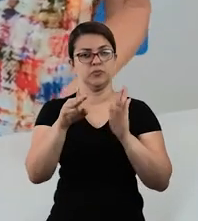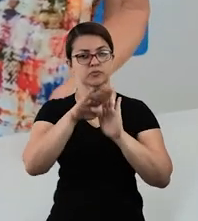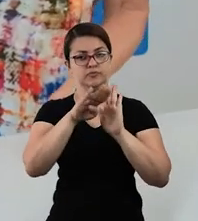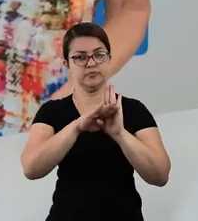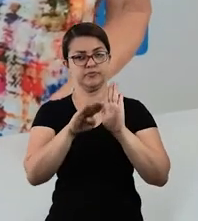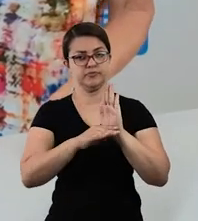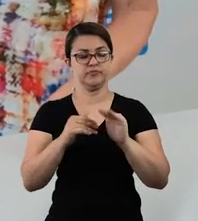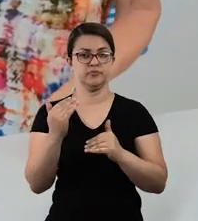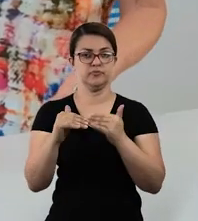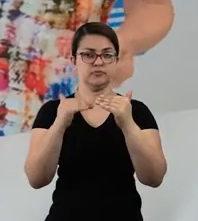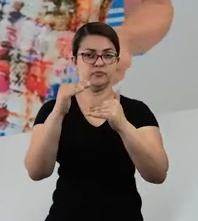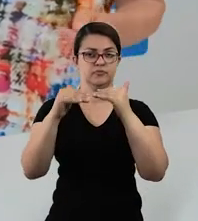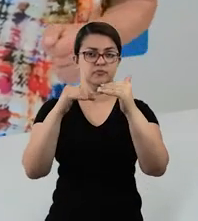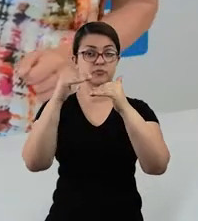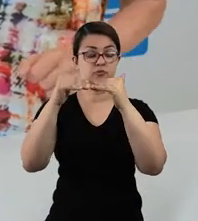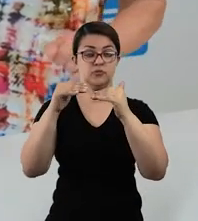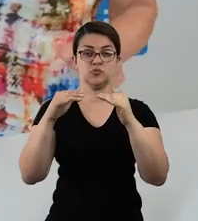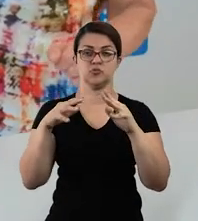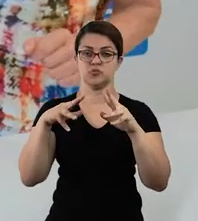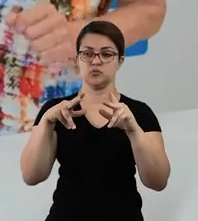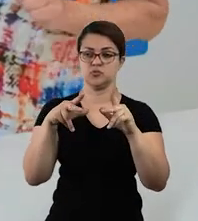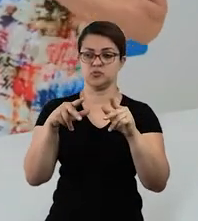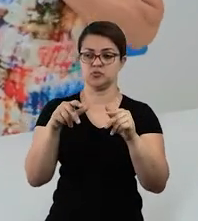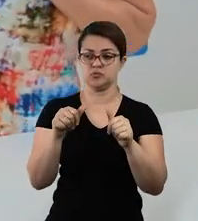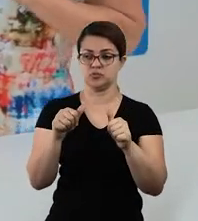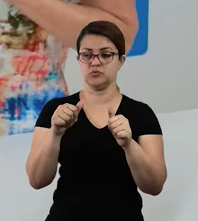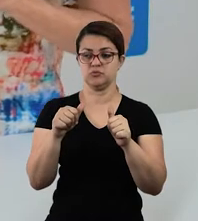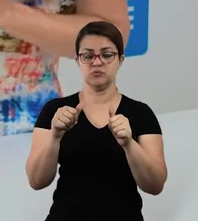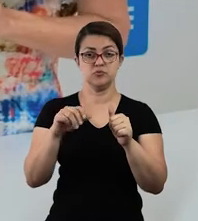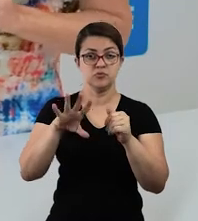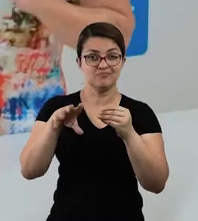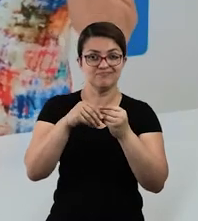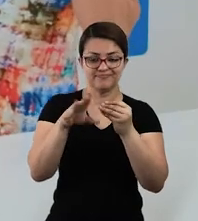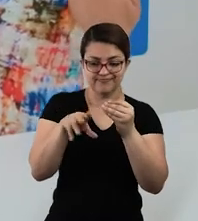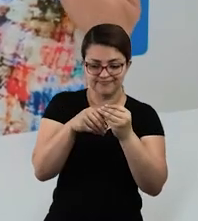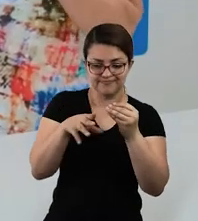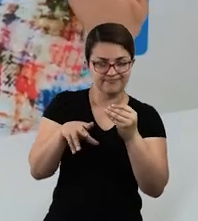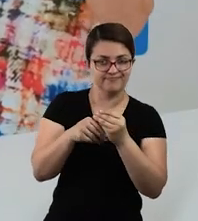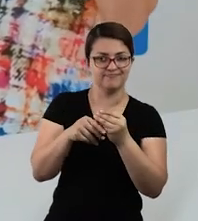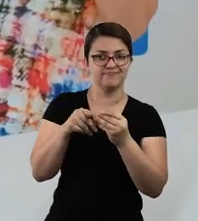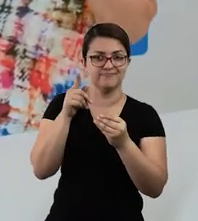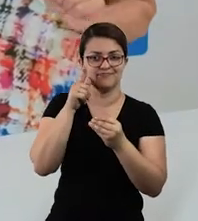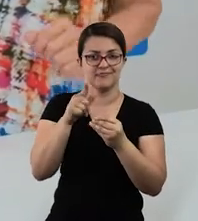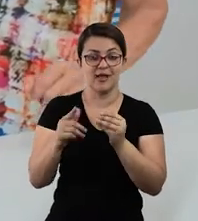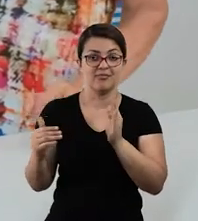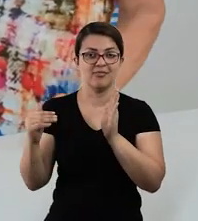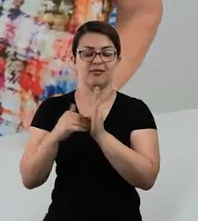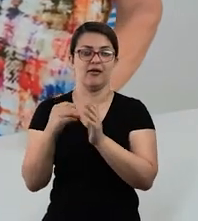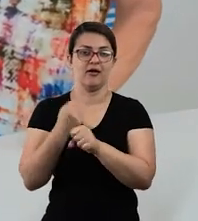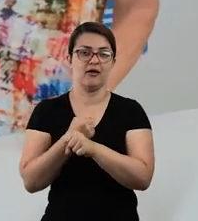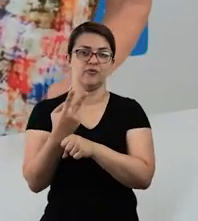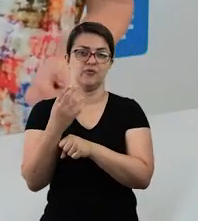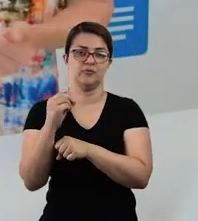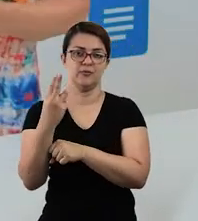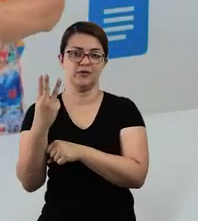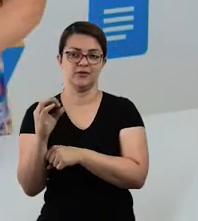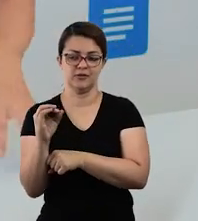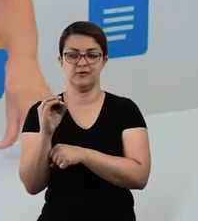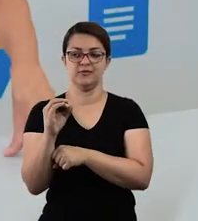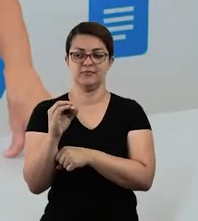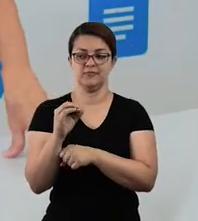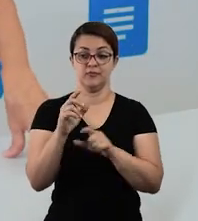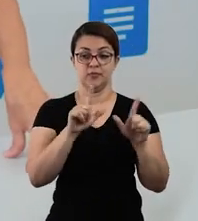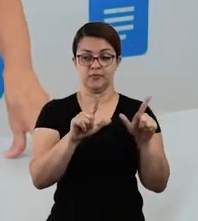de desenvolvimento, de forma que todos sejam implementados até 2030. Observe